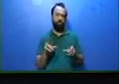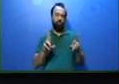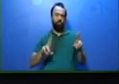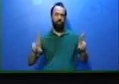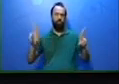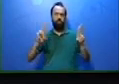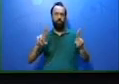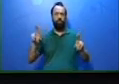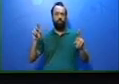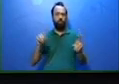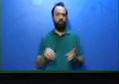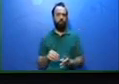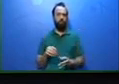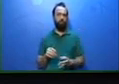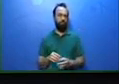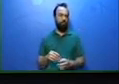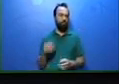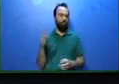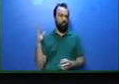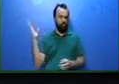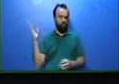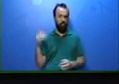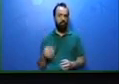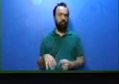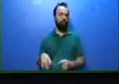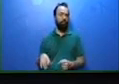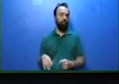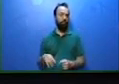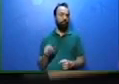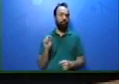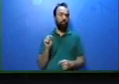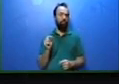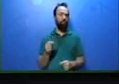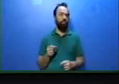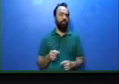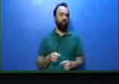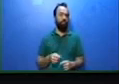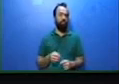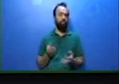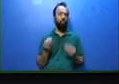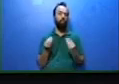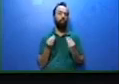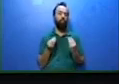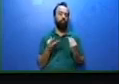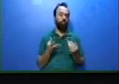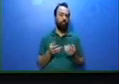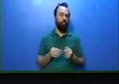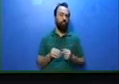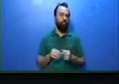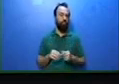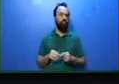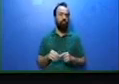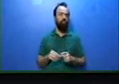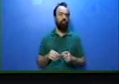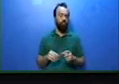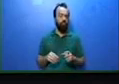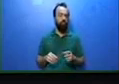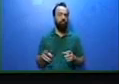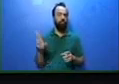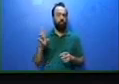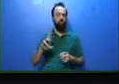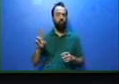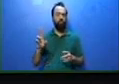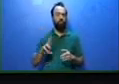já vimos nas aulas passadas, tá? Nas aulas de produções de texto. Como, professora, que o trabalho com a tirinha pode